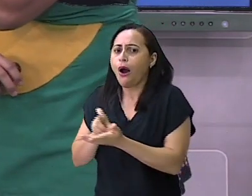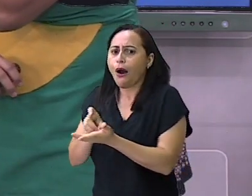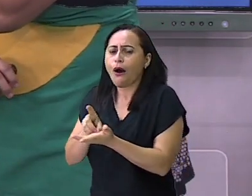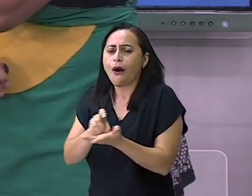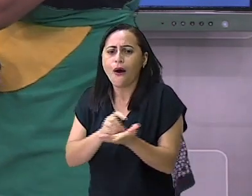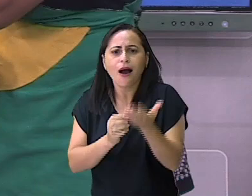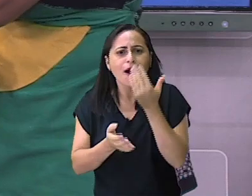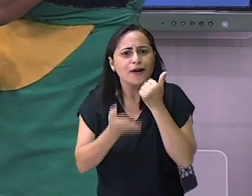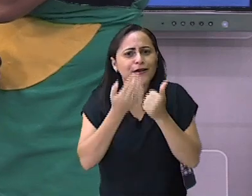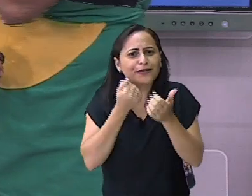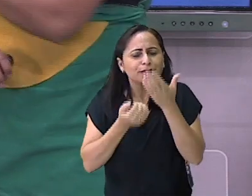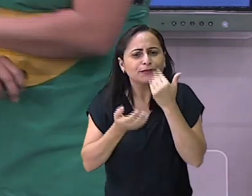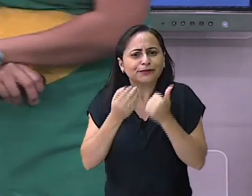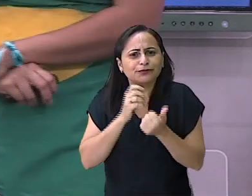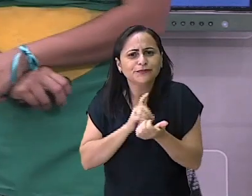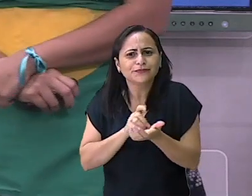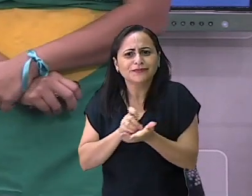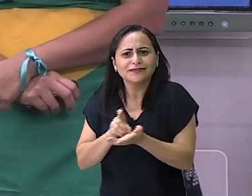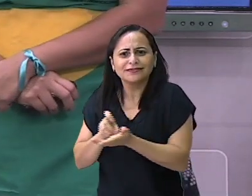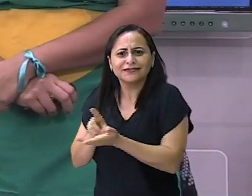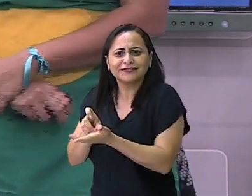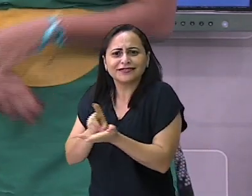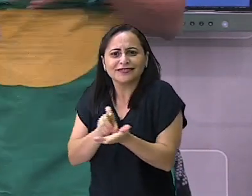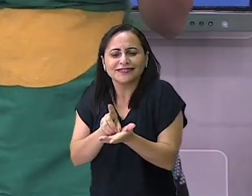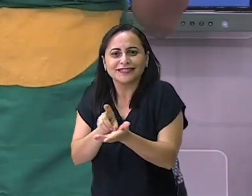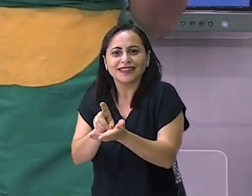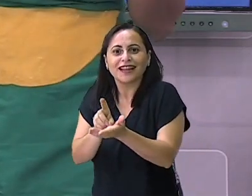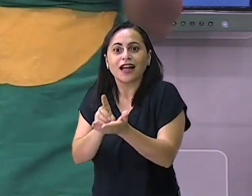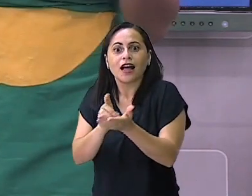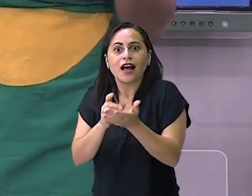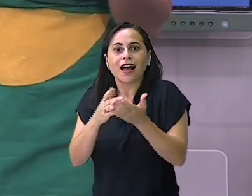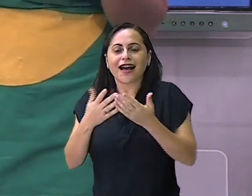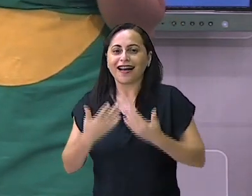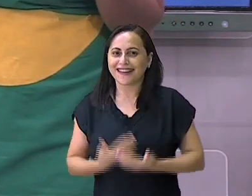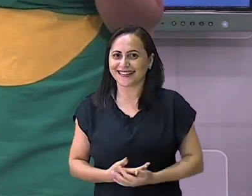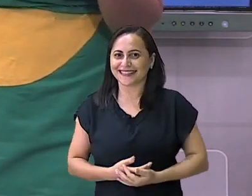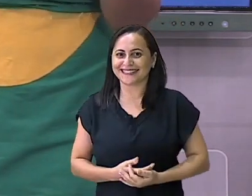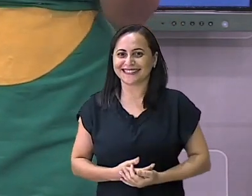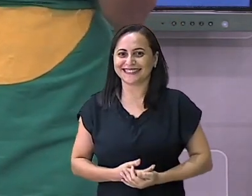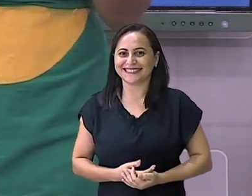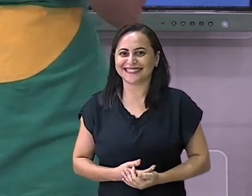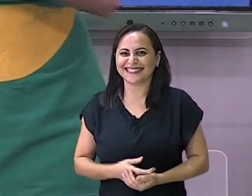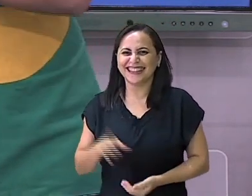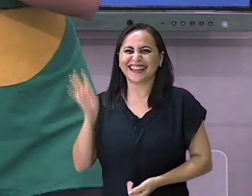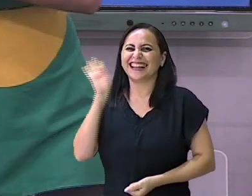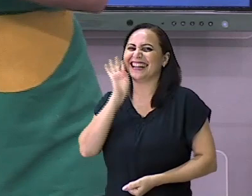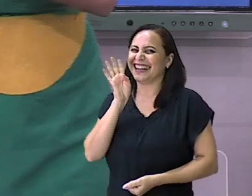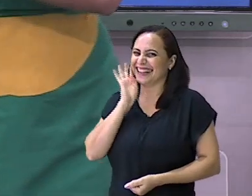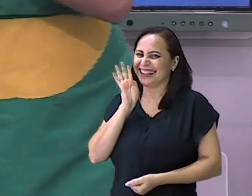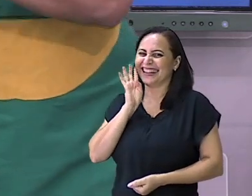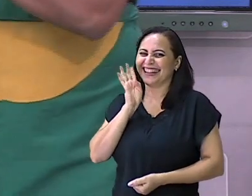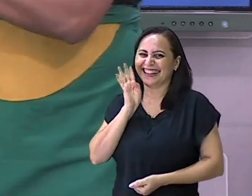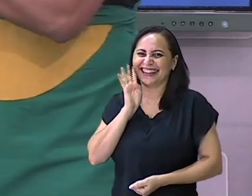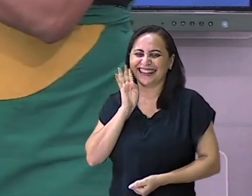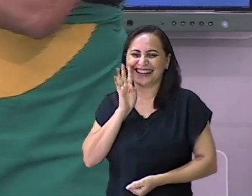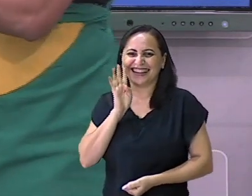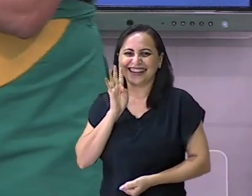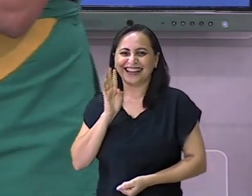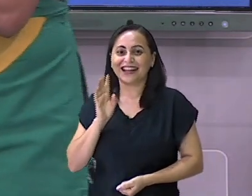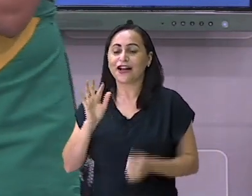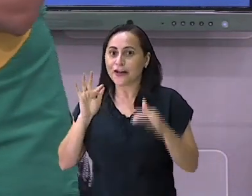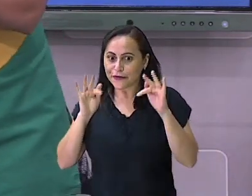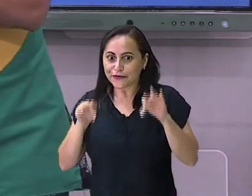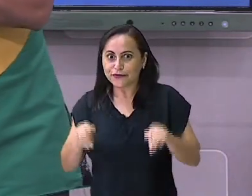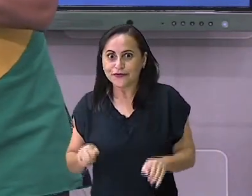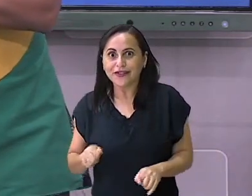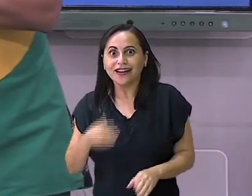Nhoque, nhoque, nhoque, muito a lagarta. Que legal! Que legal! Você viu no final